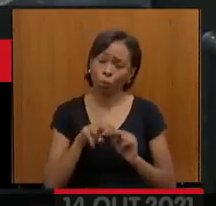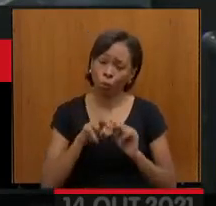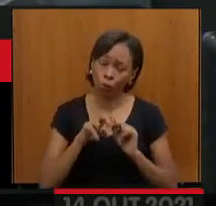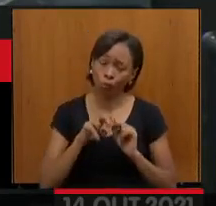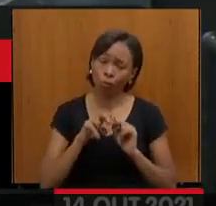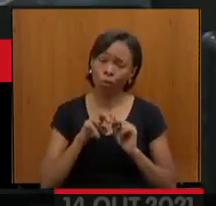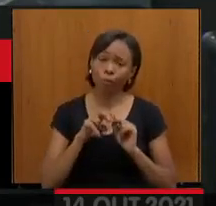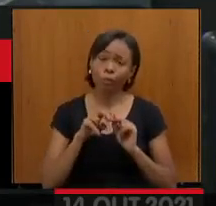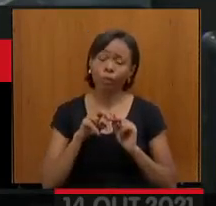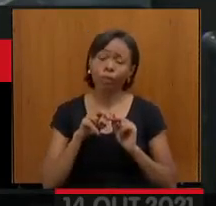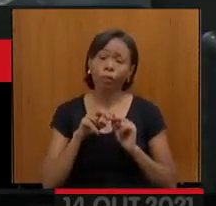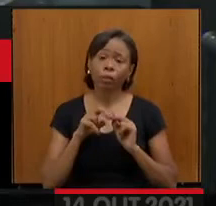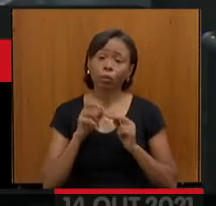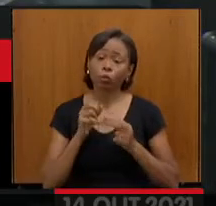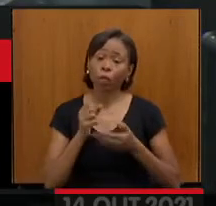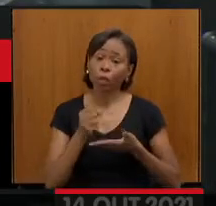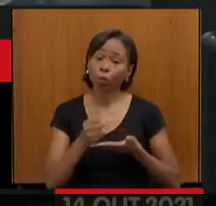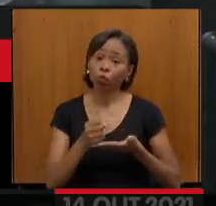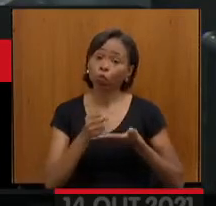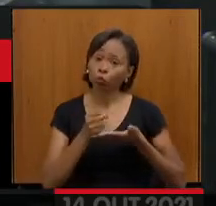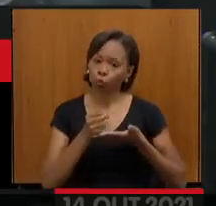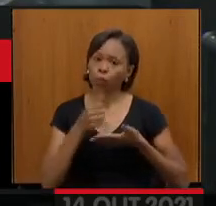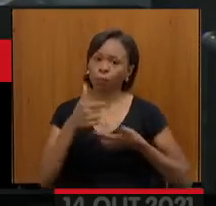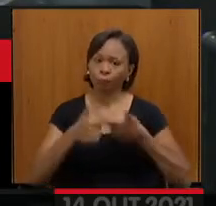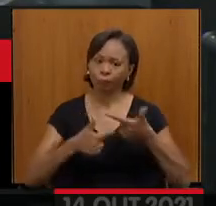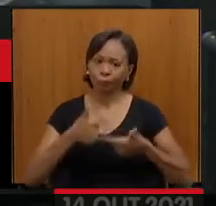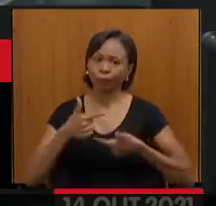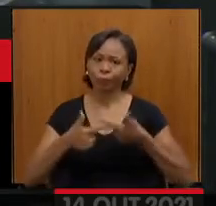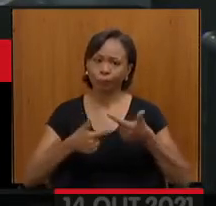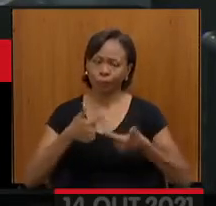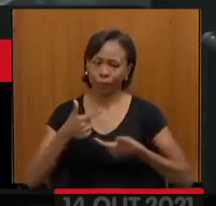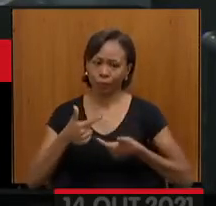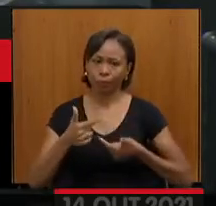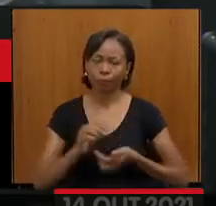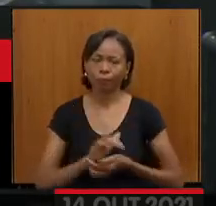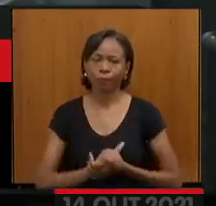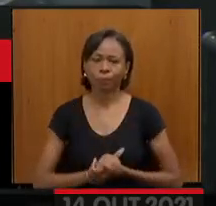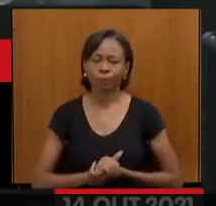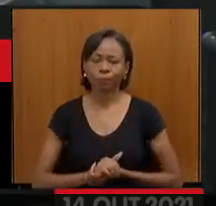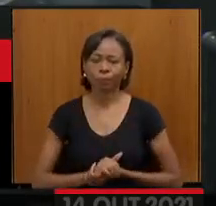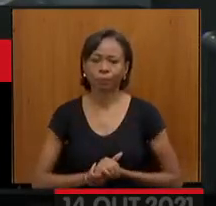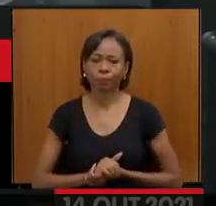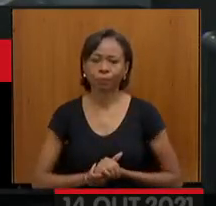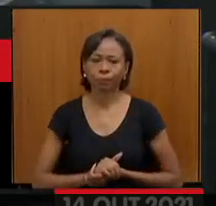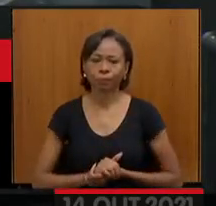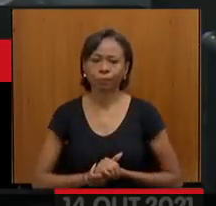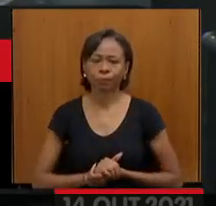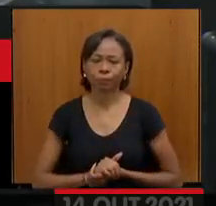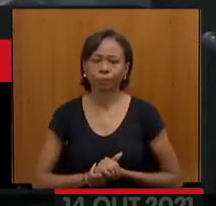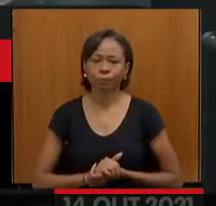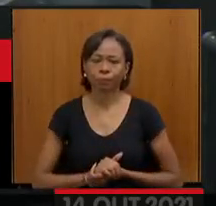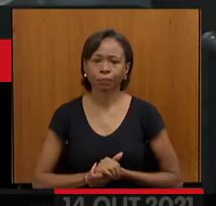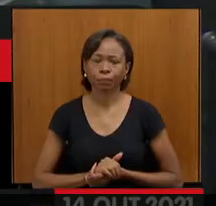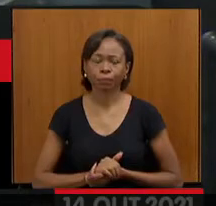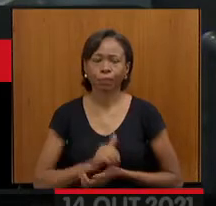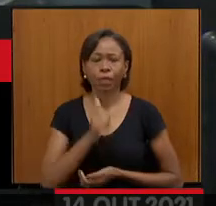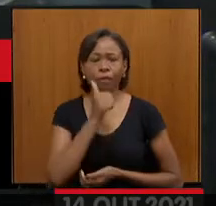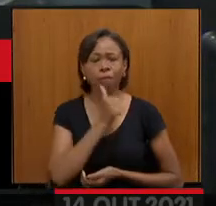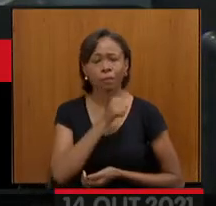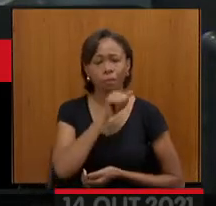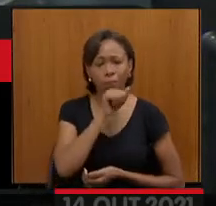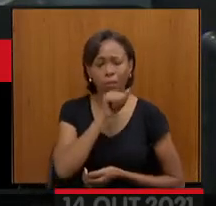a nossa atuação. Acho que nós estamos lidando com um problema da mortalidade materna e